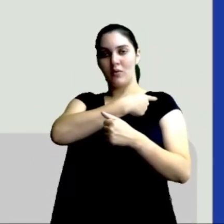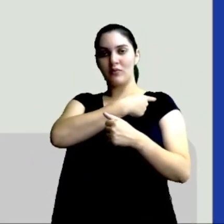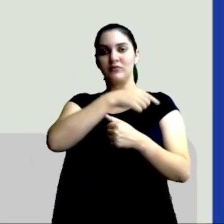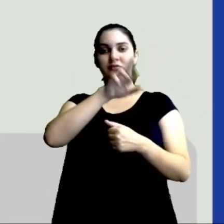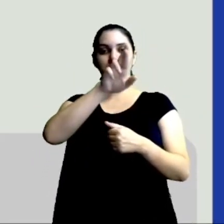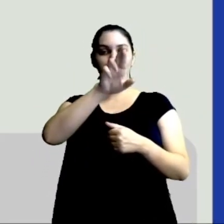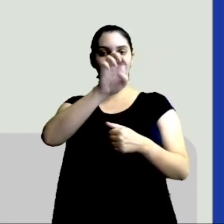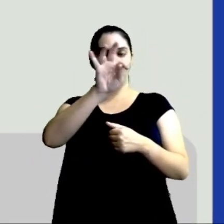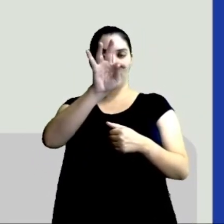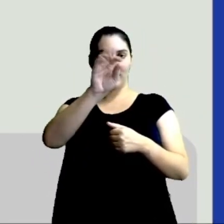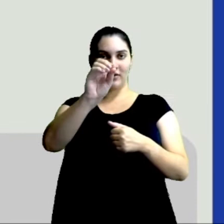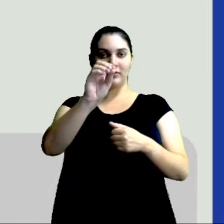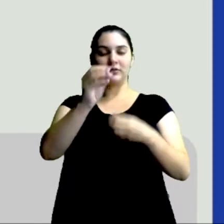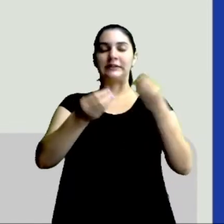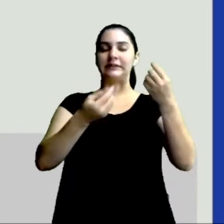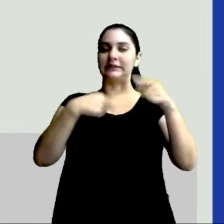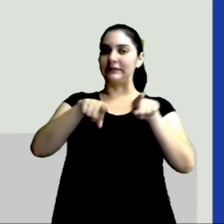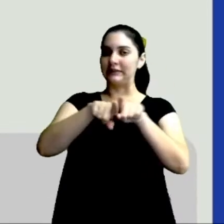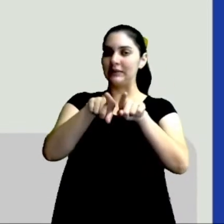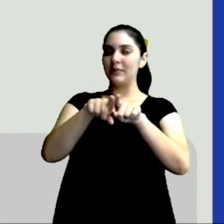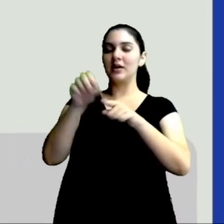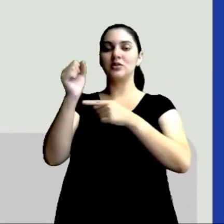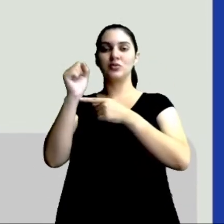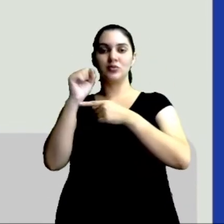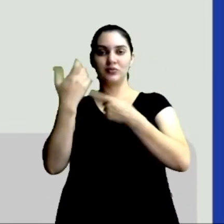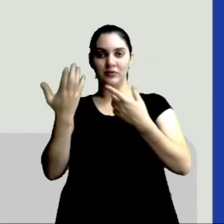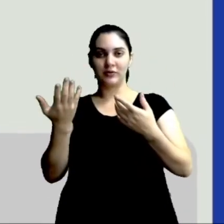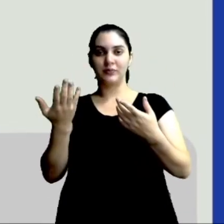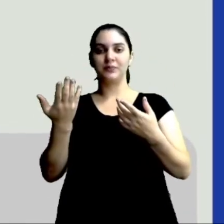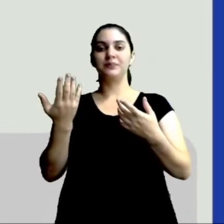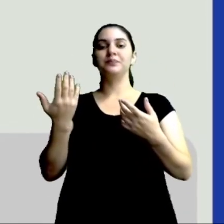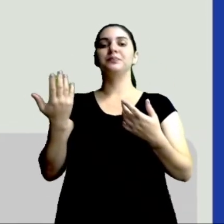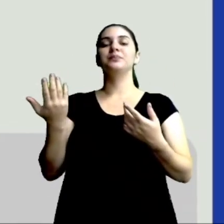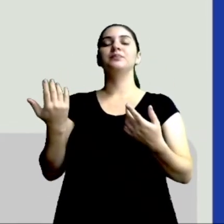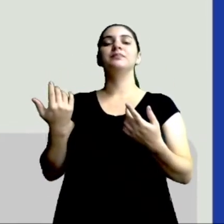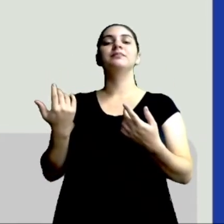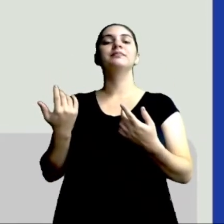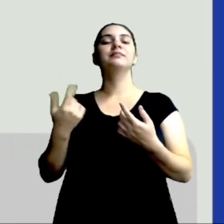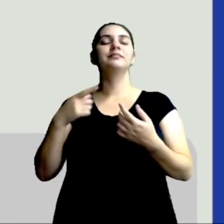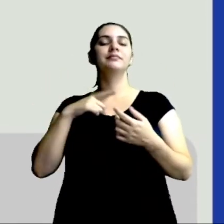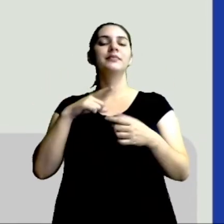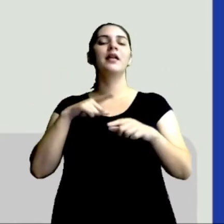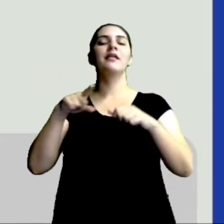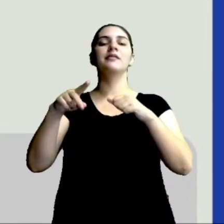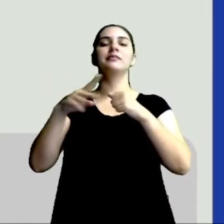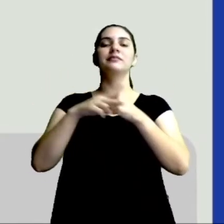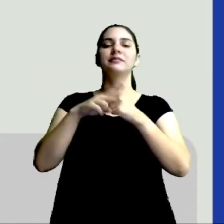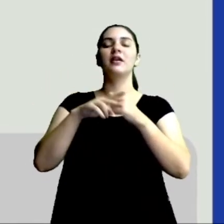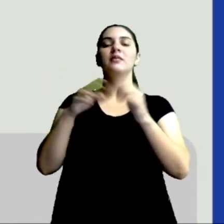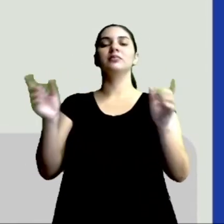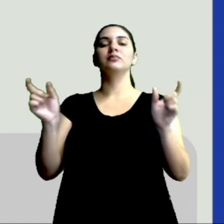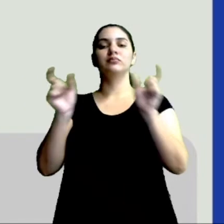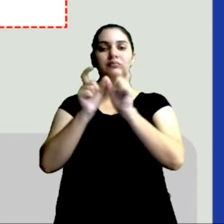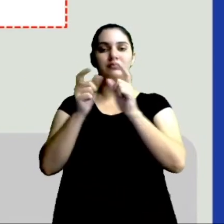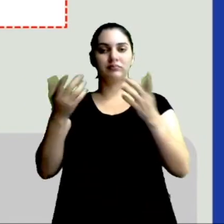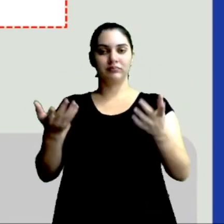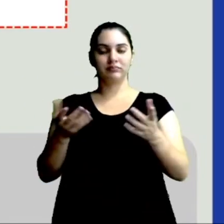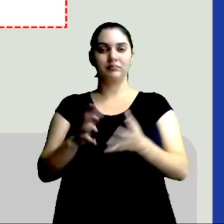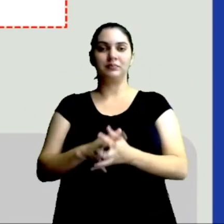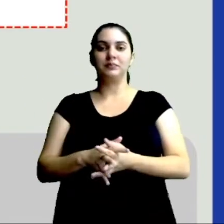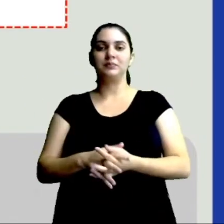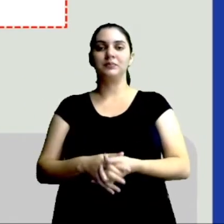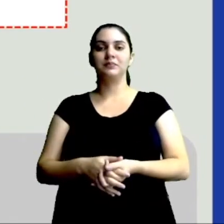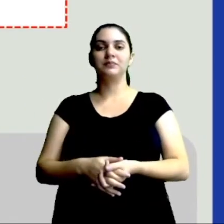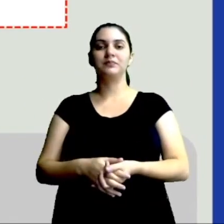serve aí, funciona aí como sujeito. Então, nós, sujeito, estávamos. O verbo e o complemento. Muito empolgado.